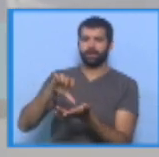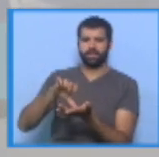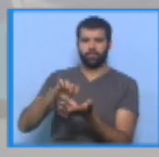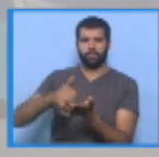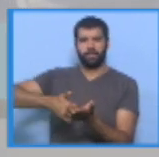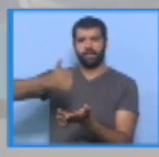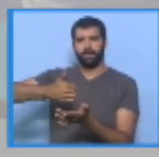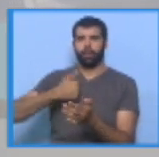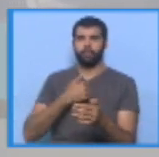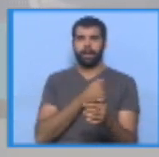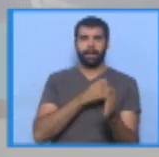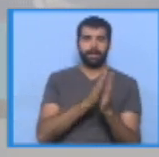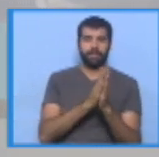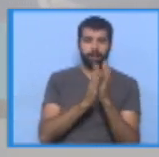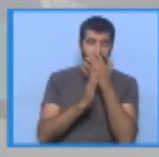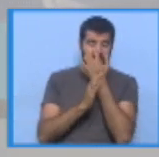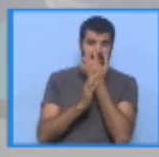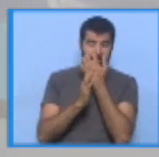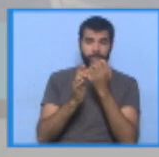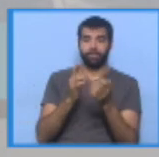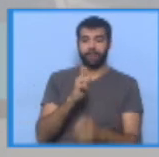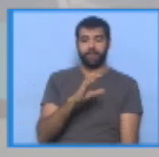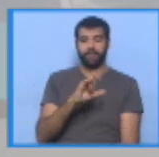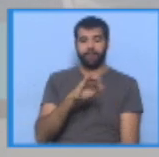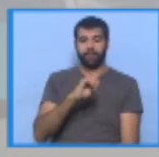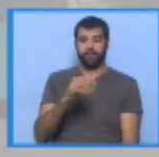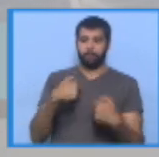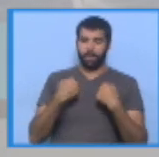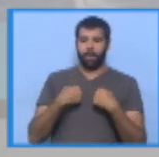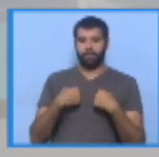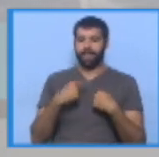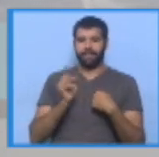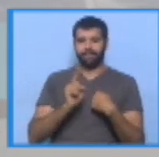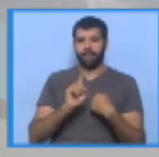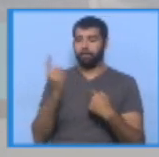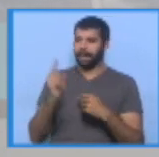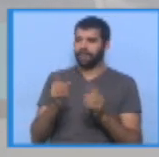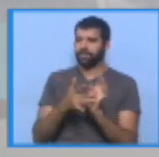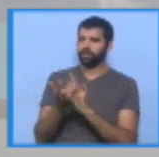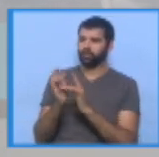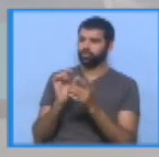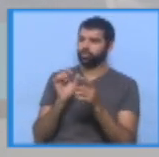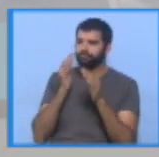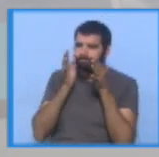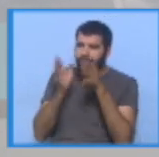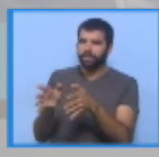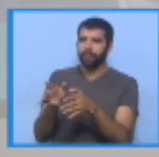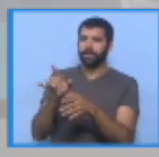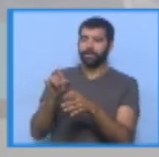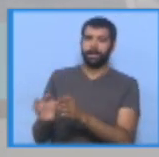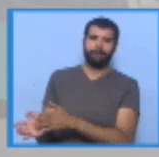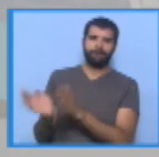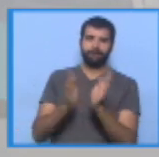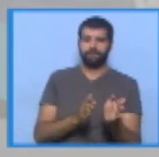igreja eclesiocentrada não serve. Portanto, a igreja tem de ser sempre cristocentrada e antropovertida, ou